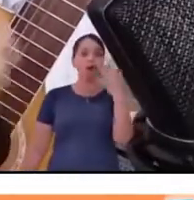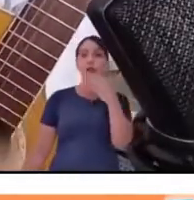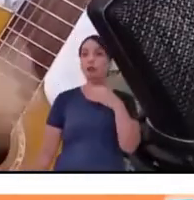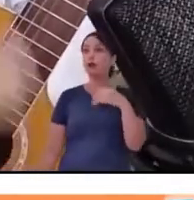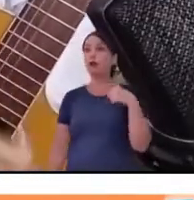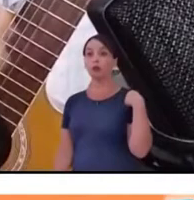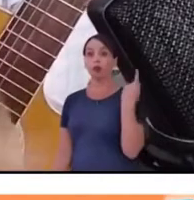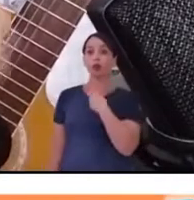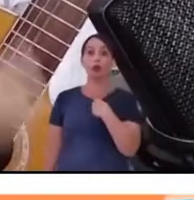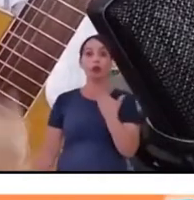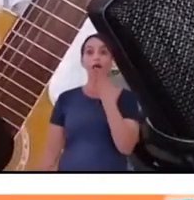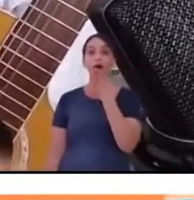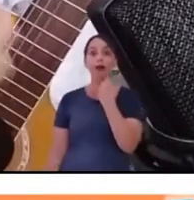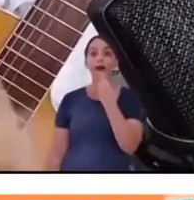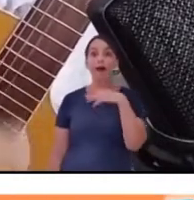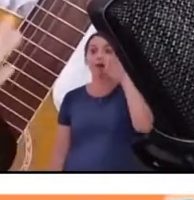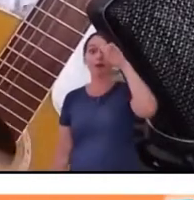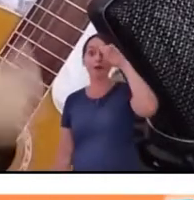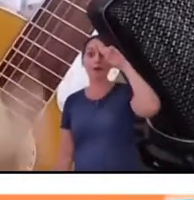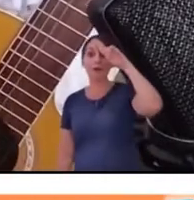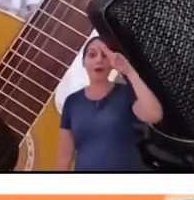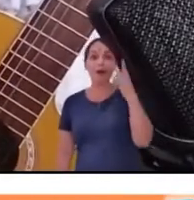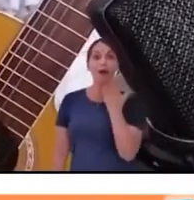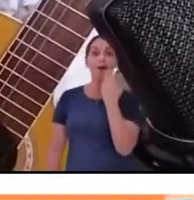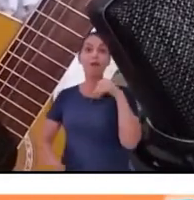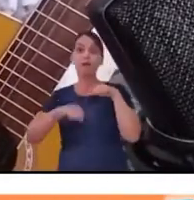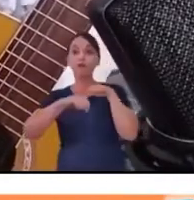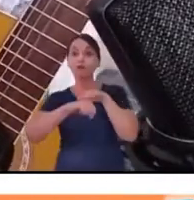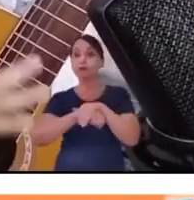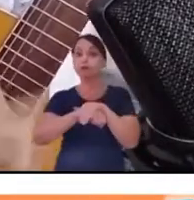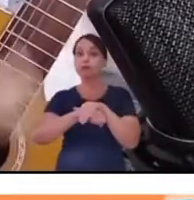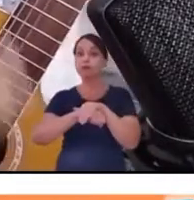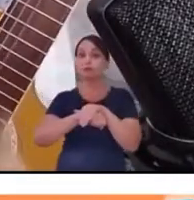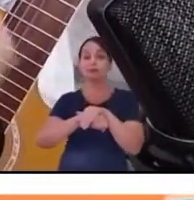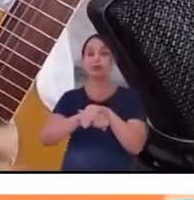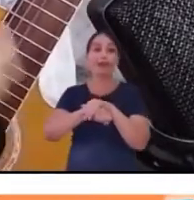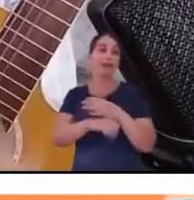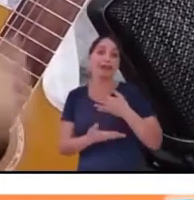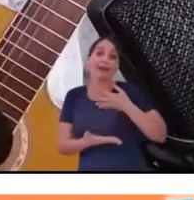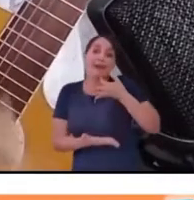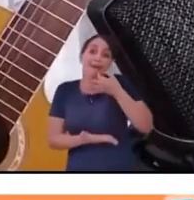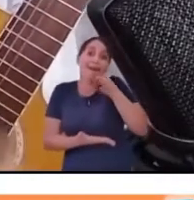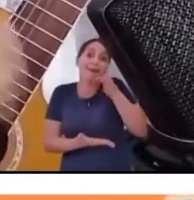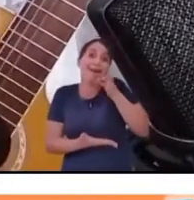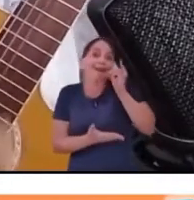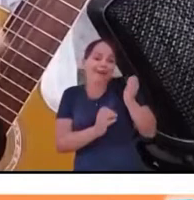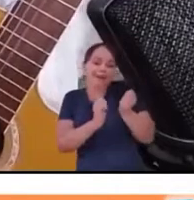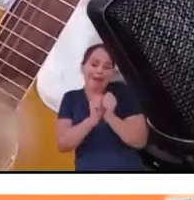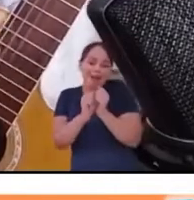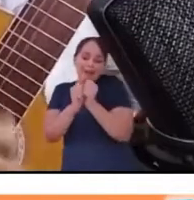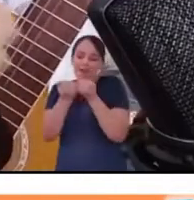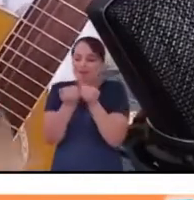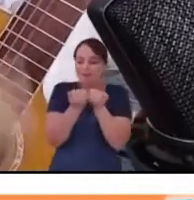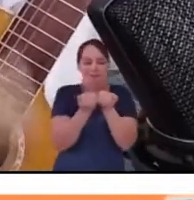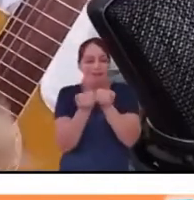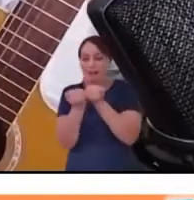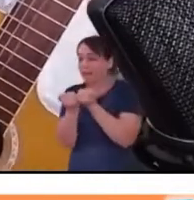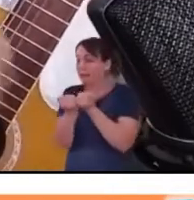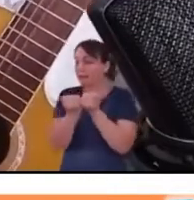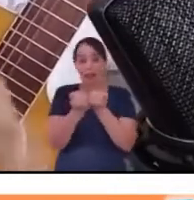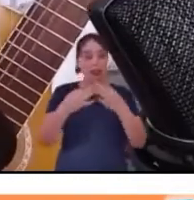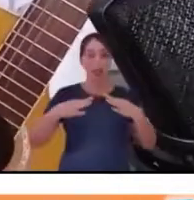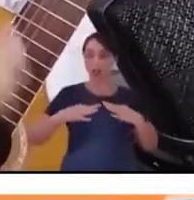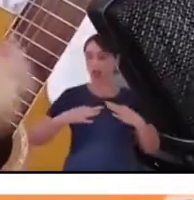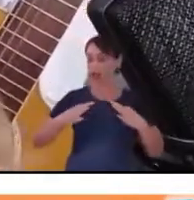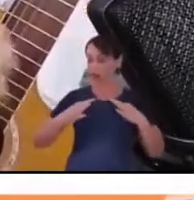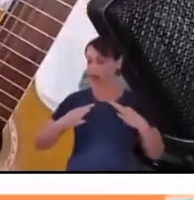de nós, do nosso almoço, do nosso jantar, do cafezinho com